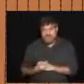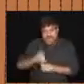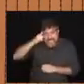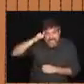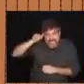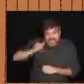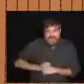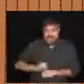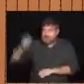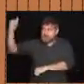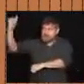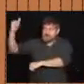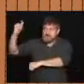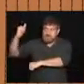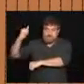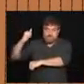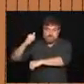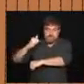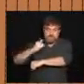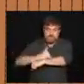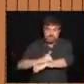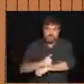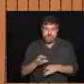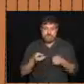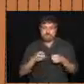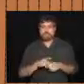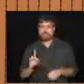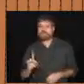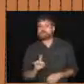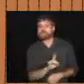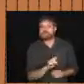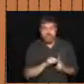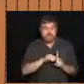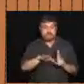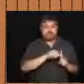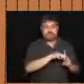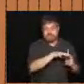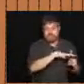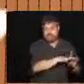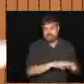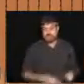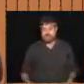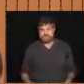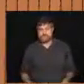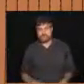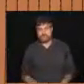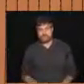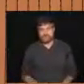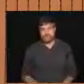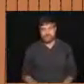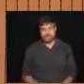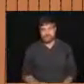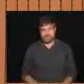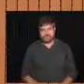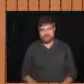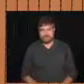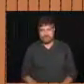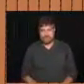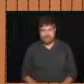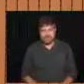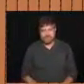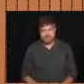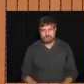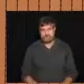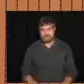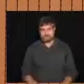que passem pelo filtro sanitário do aeroporto. Bom, são